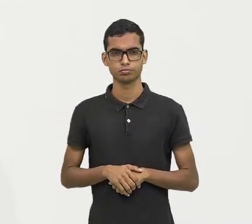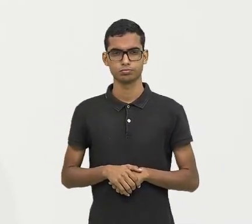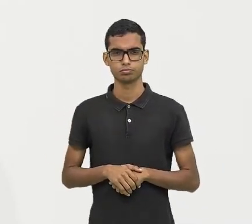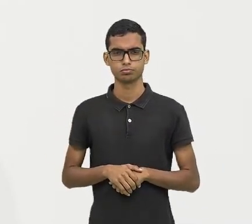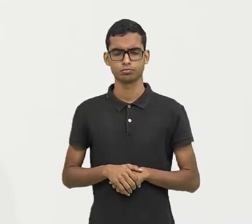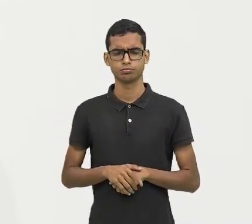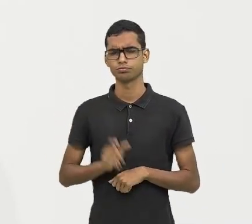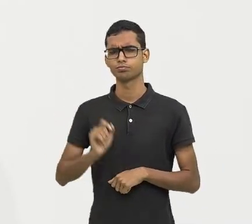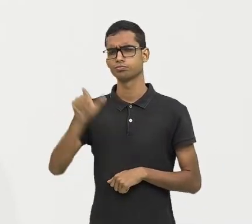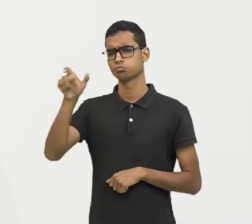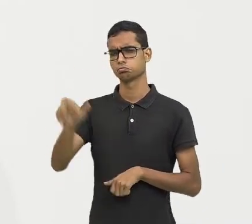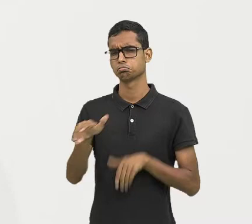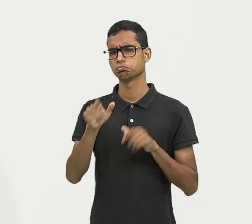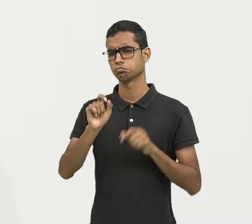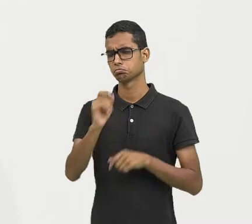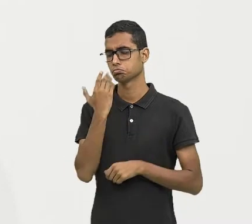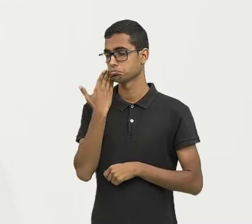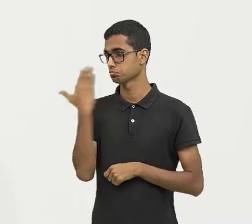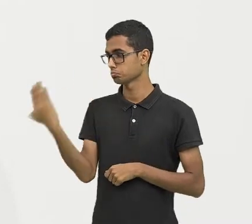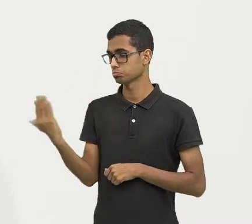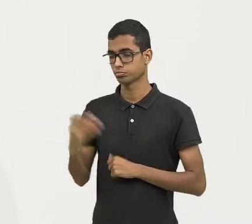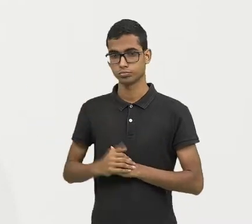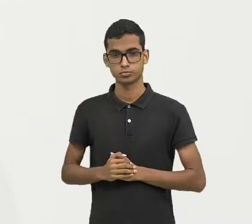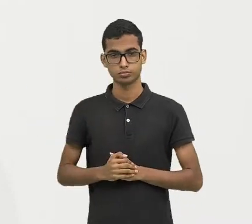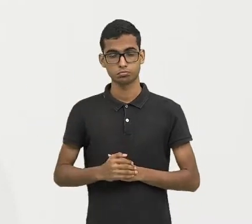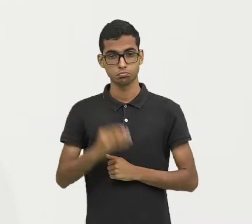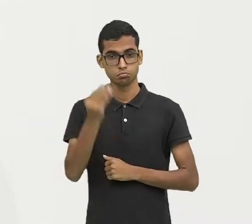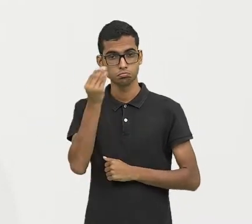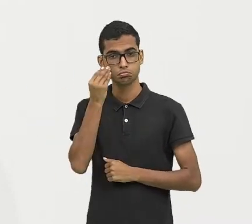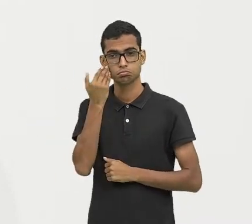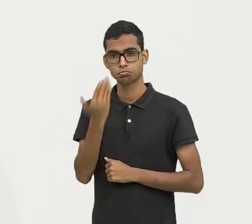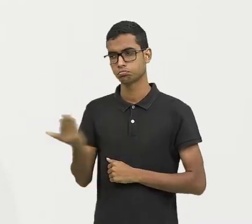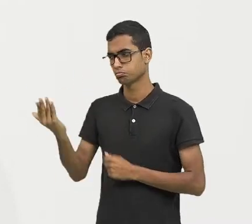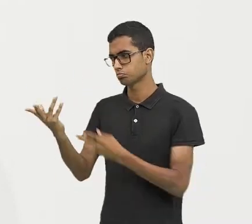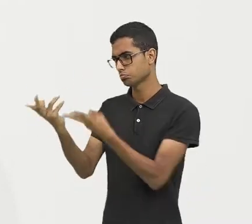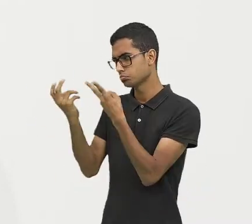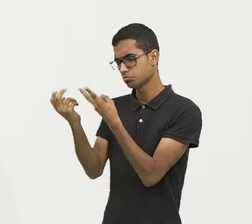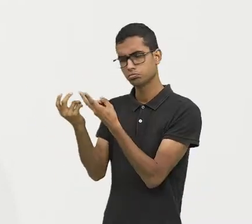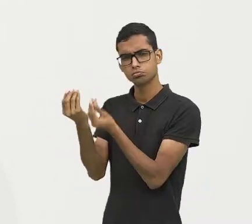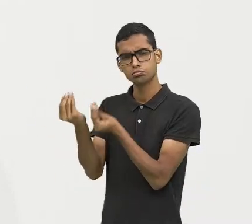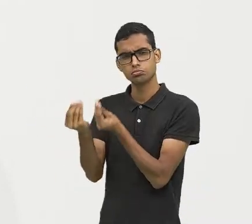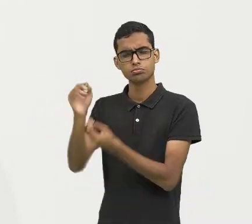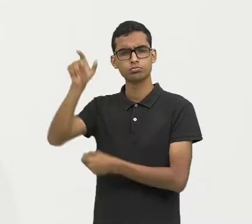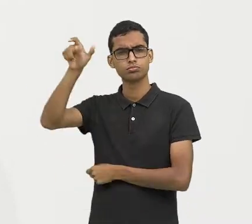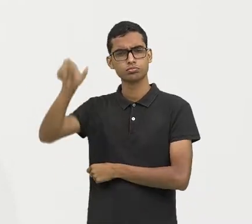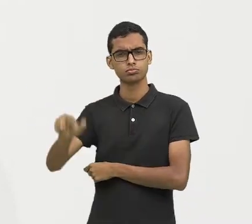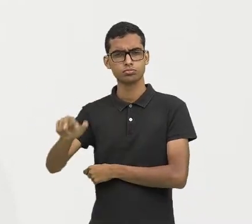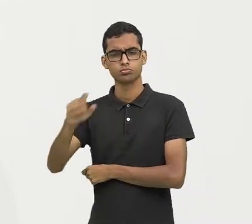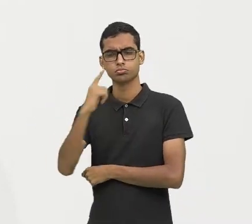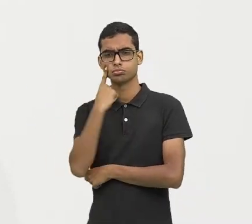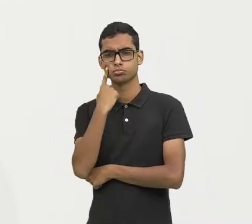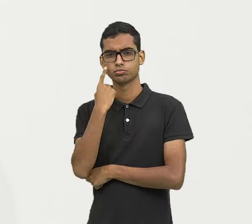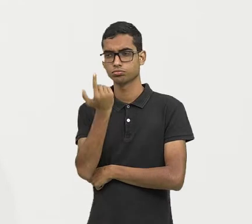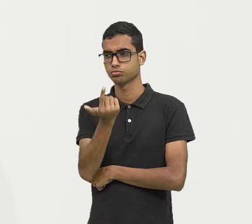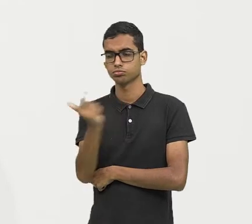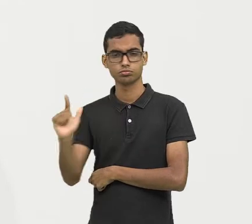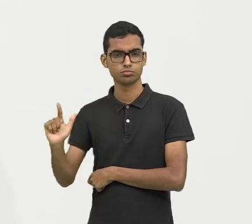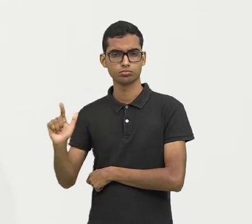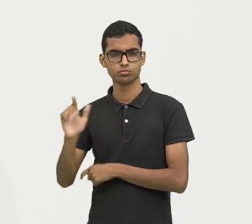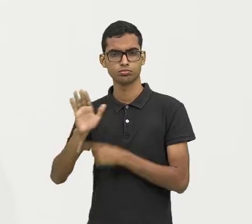sujeito? Percebam que nós podemos observar aqui um sujeito que não